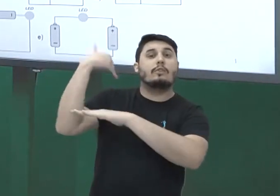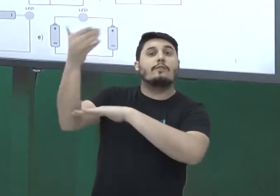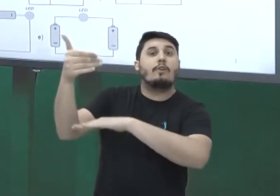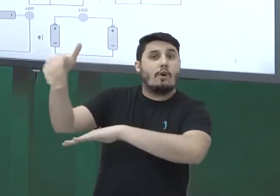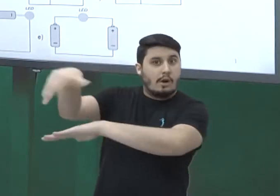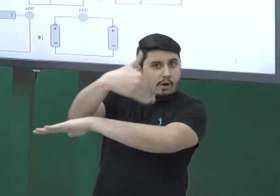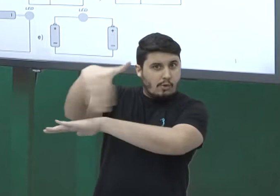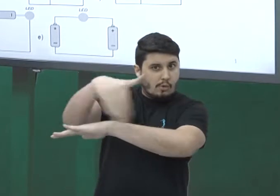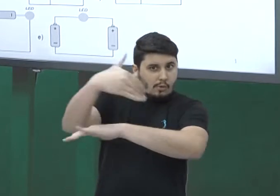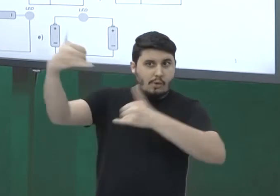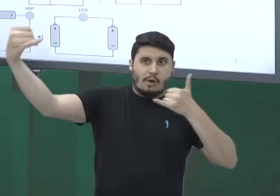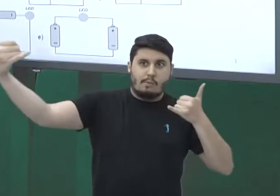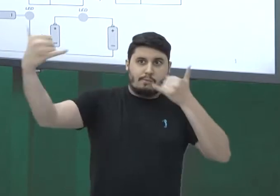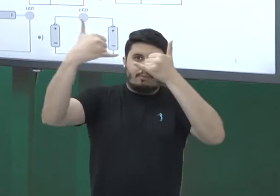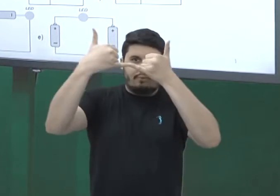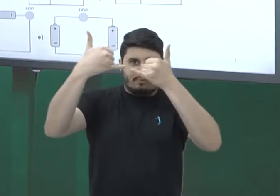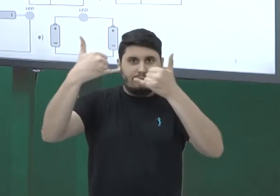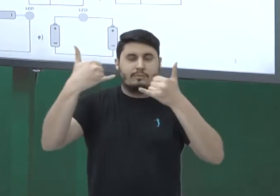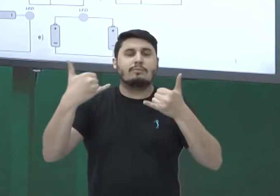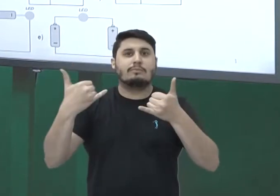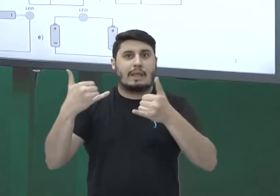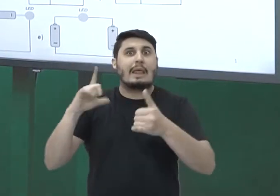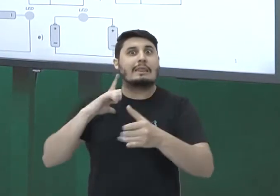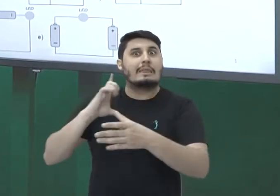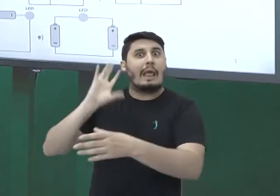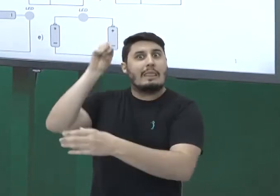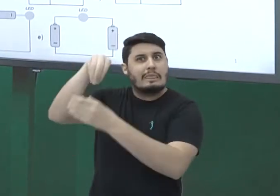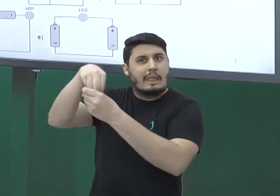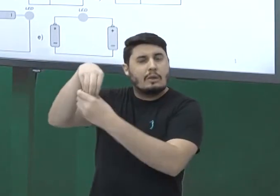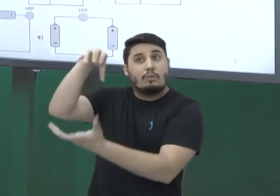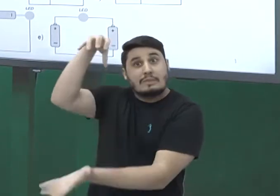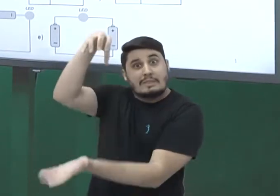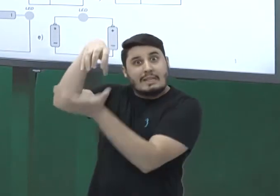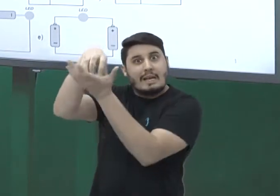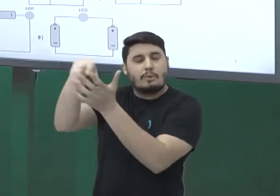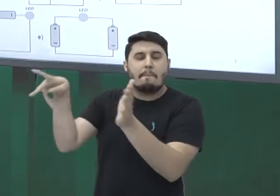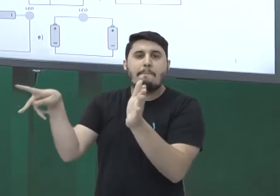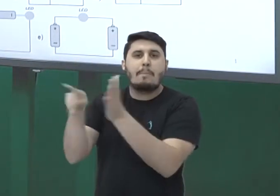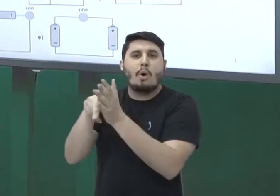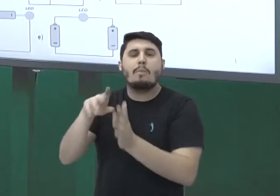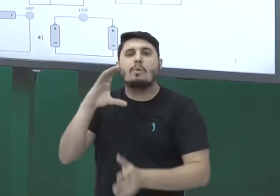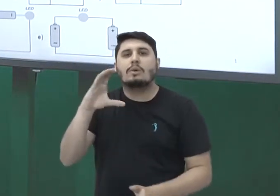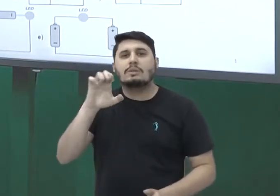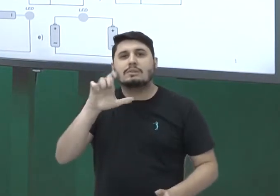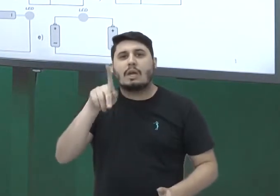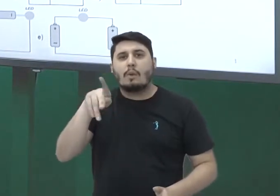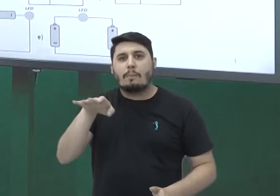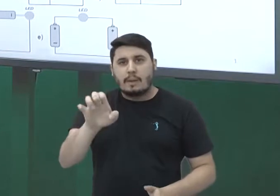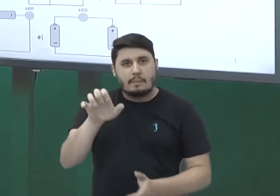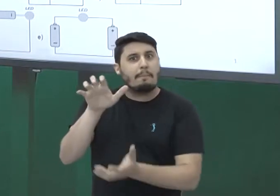esses postes são ligados a redes de distribuição da CELP, aqui em Pernambuco. Né? Essa